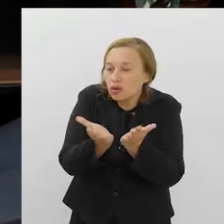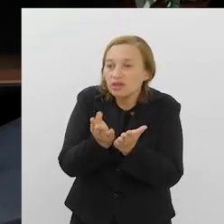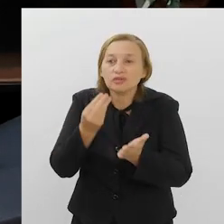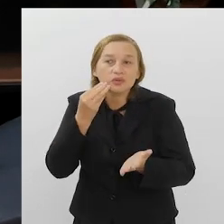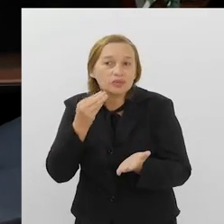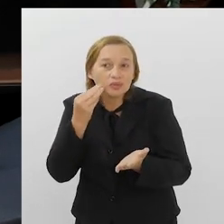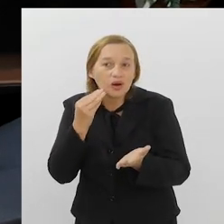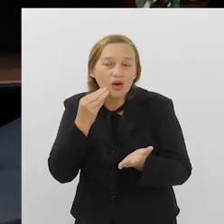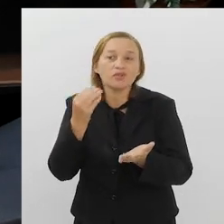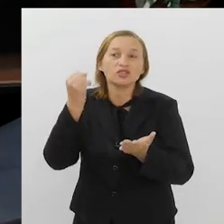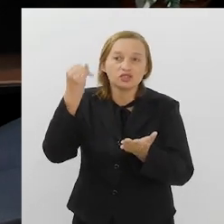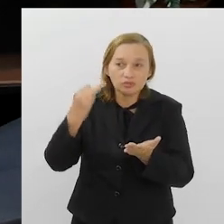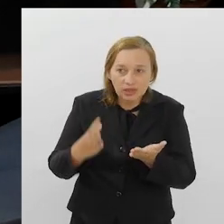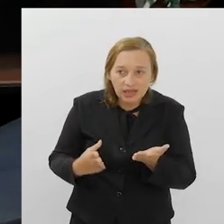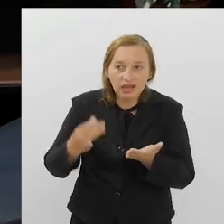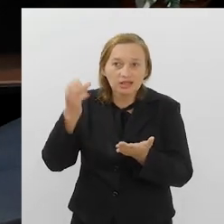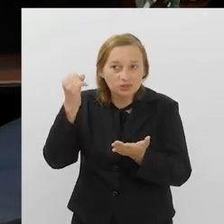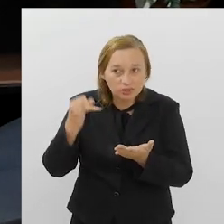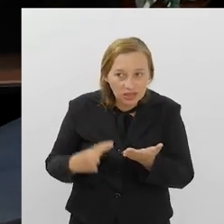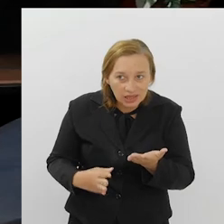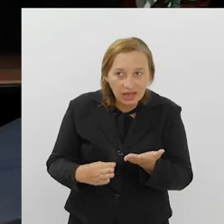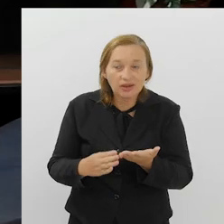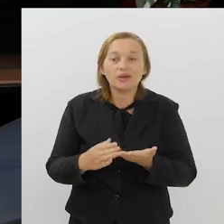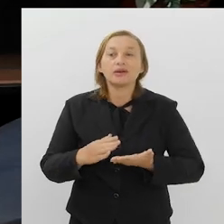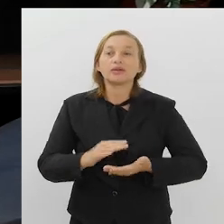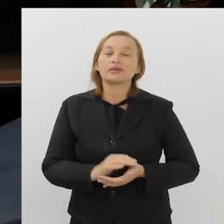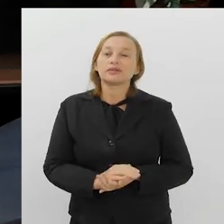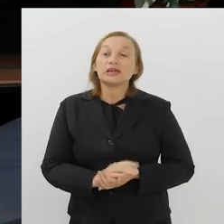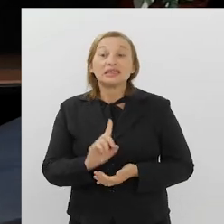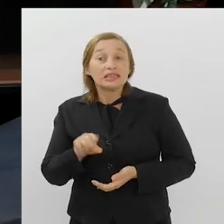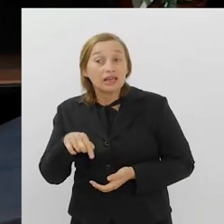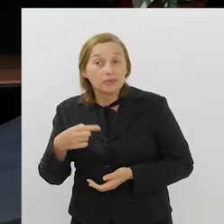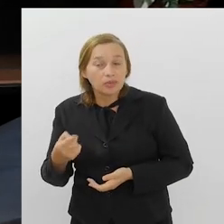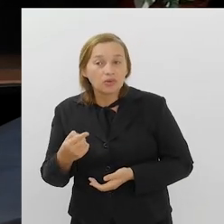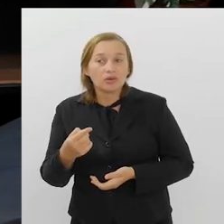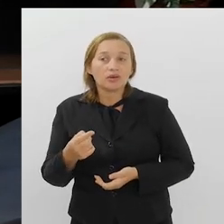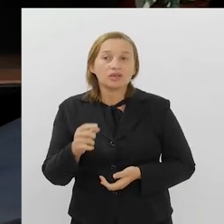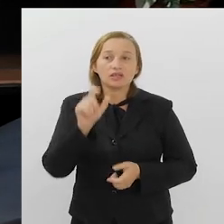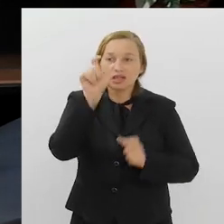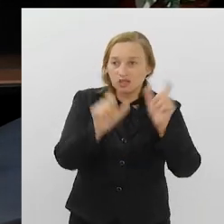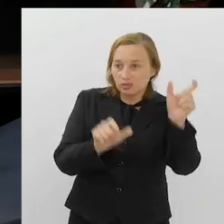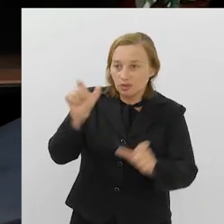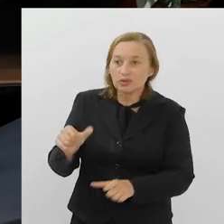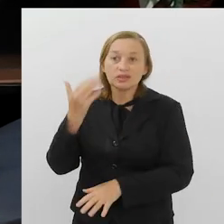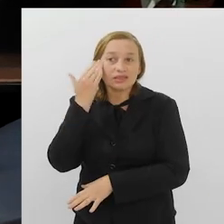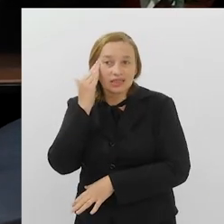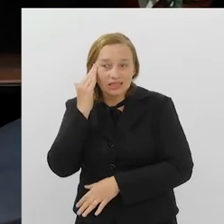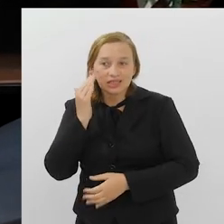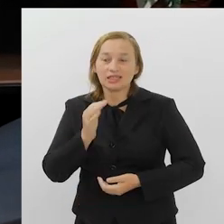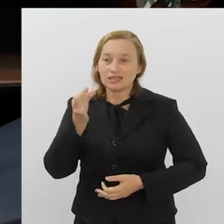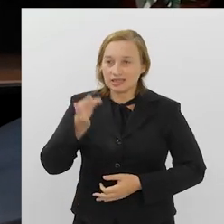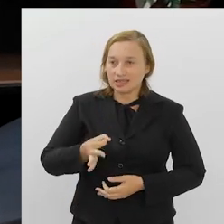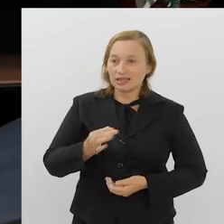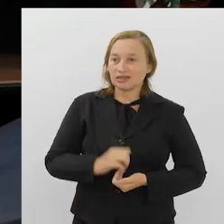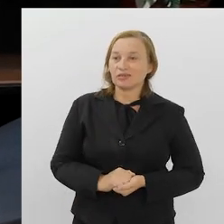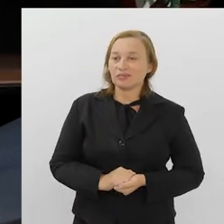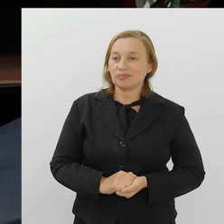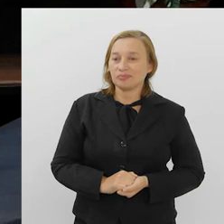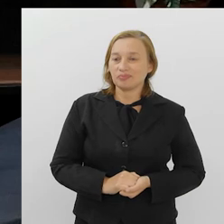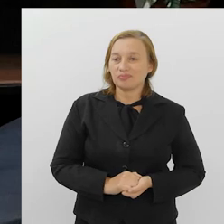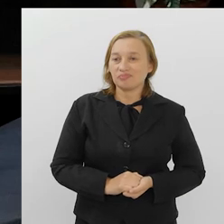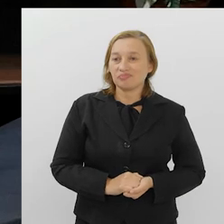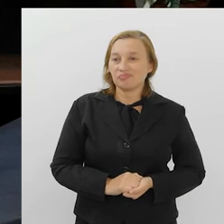mórmons pega aí eles pegavam os livros explicavam e aí depois as pessoas passavam a